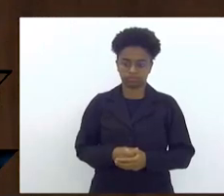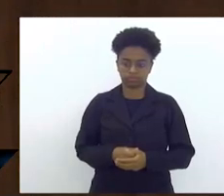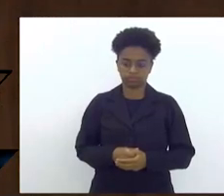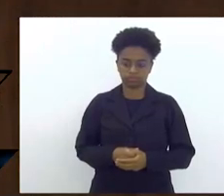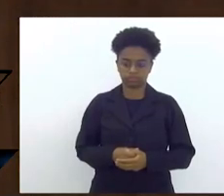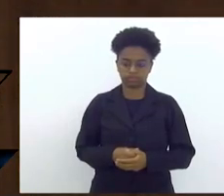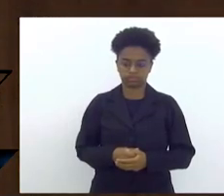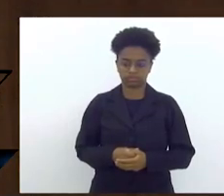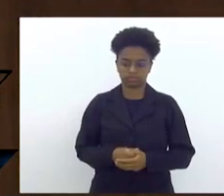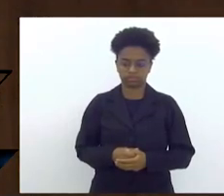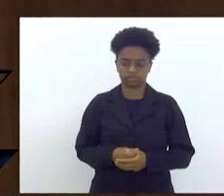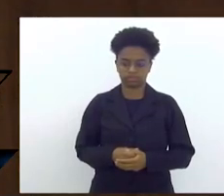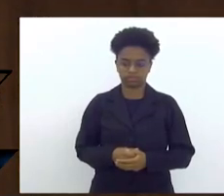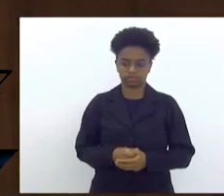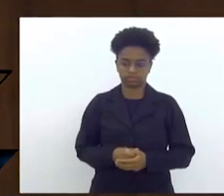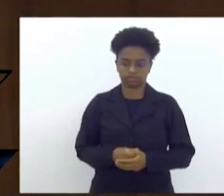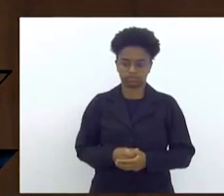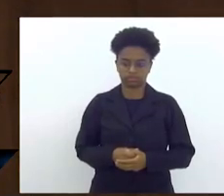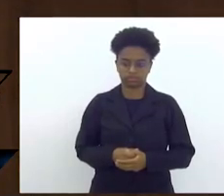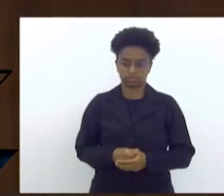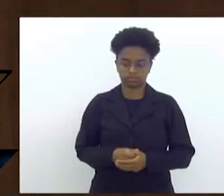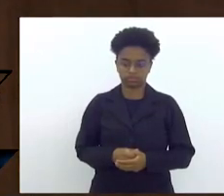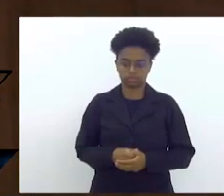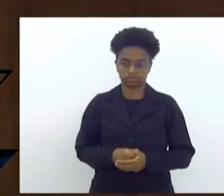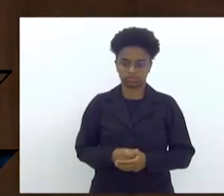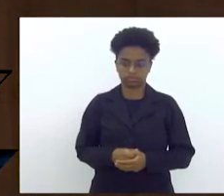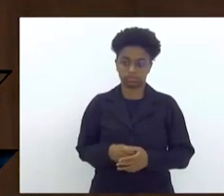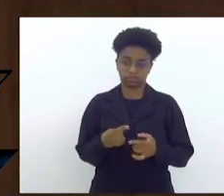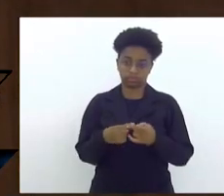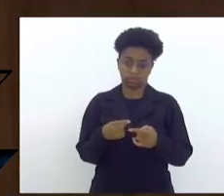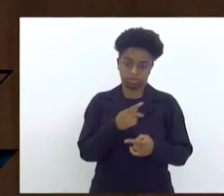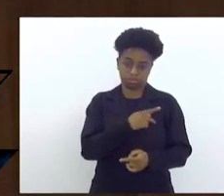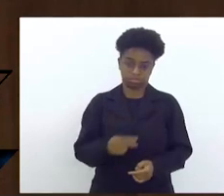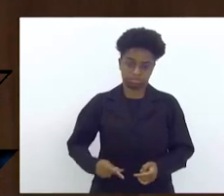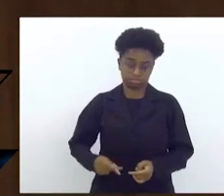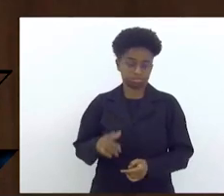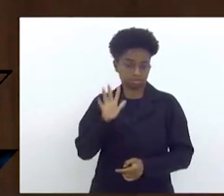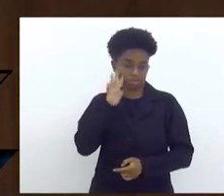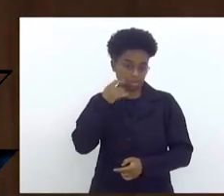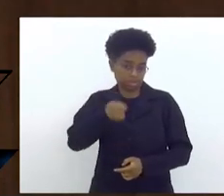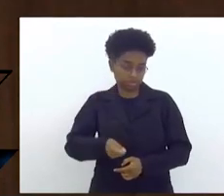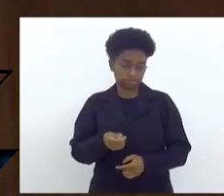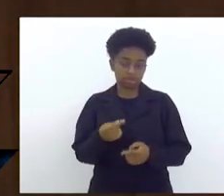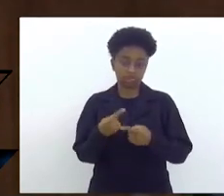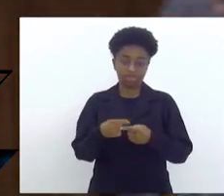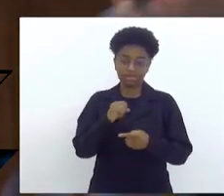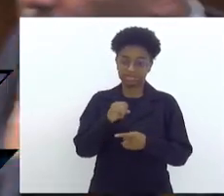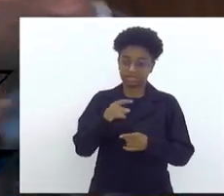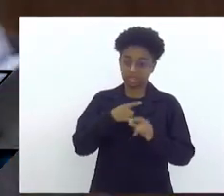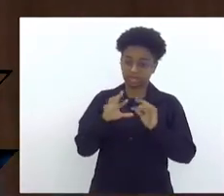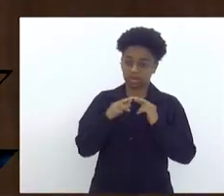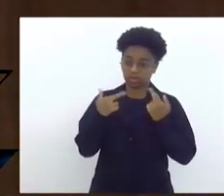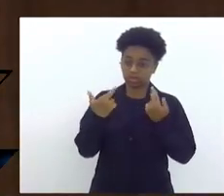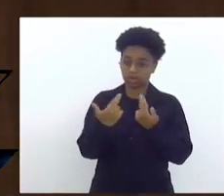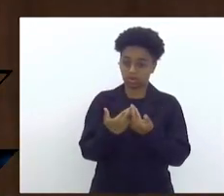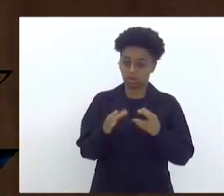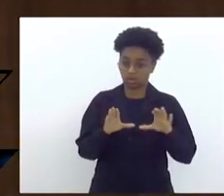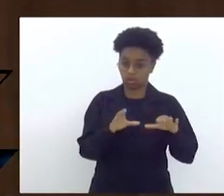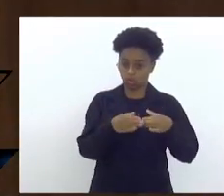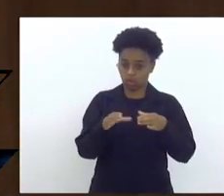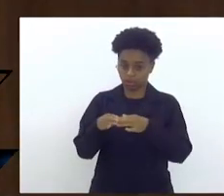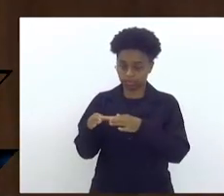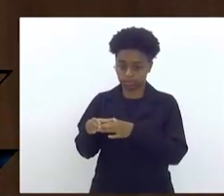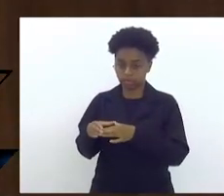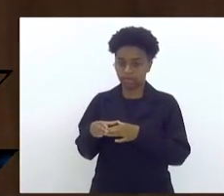o presidente Claro ele que vai decidir se quando tiver na as reuniões das comissões a gente pode ter um